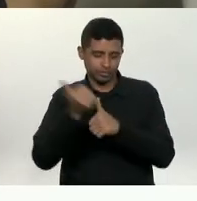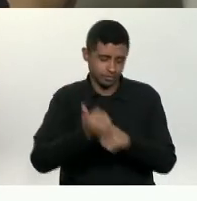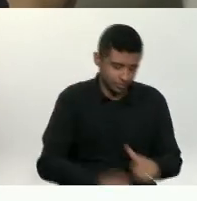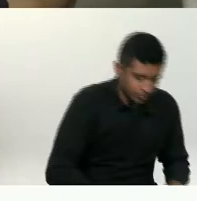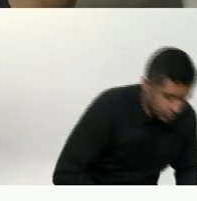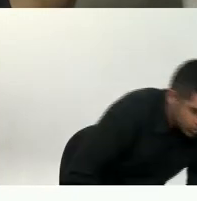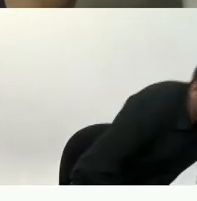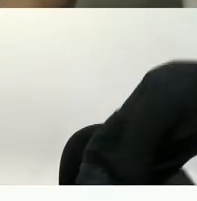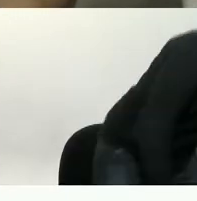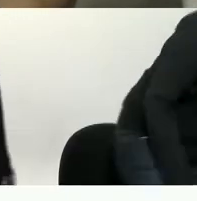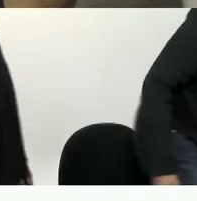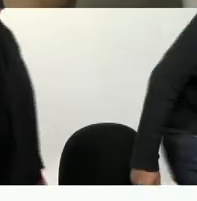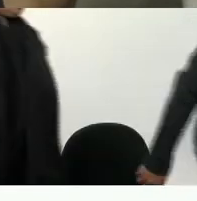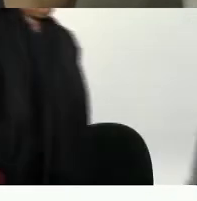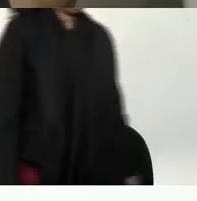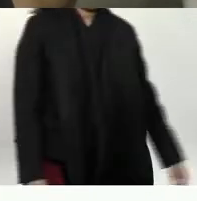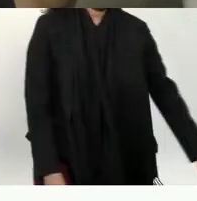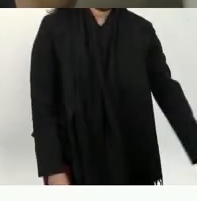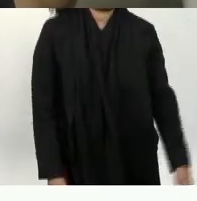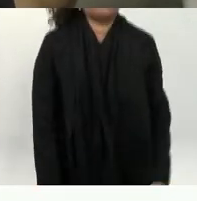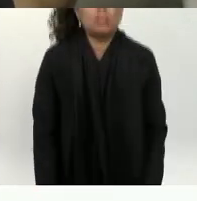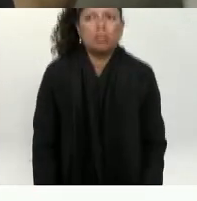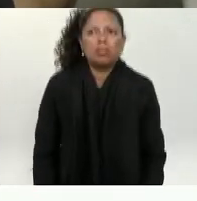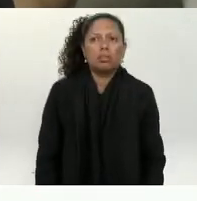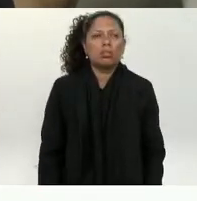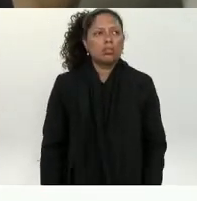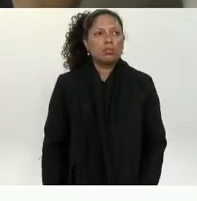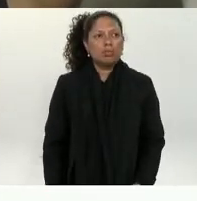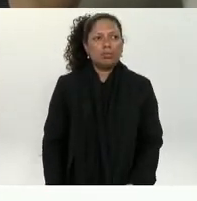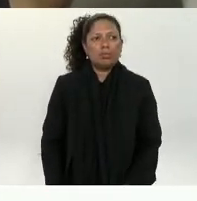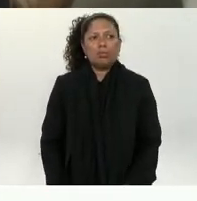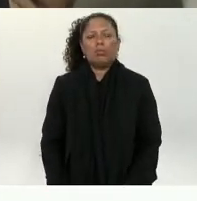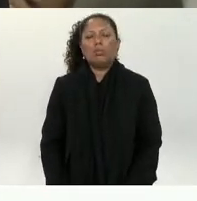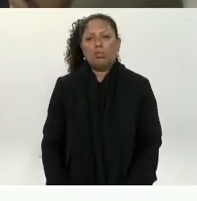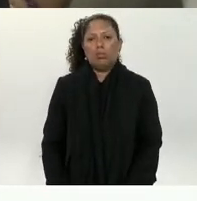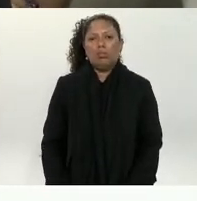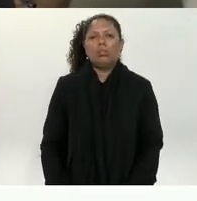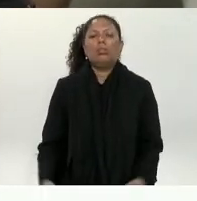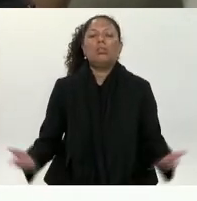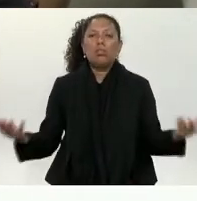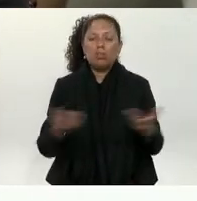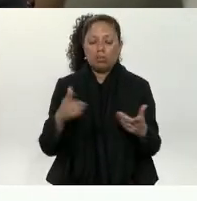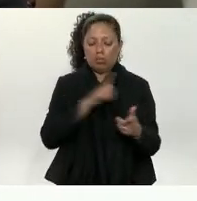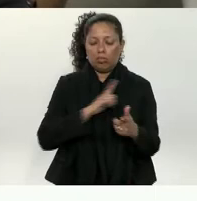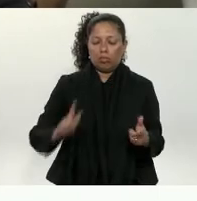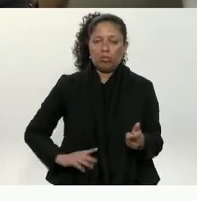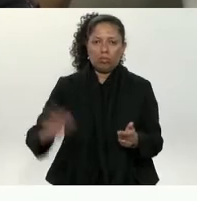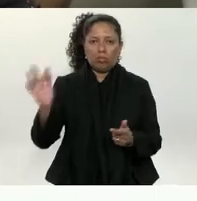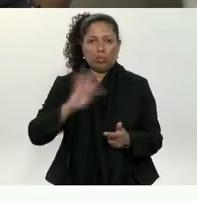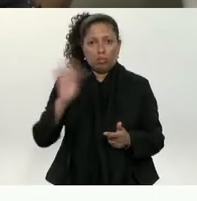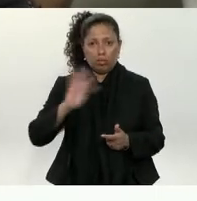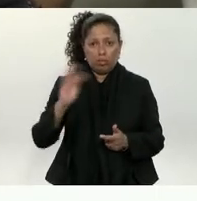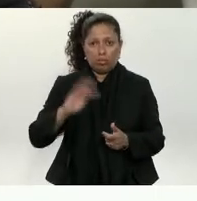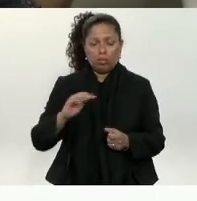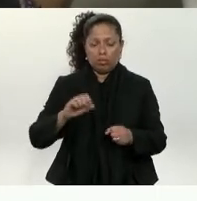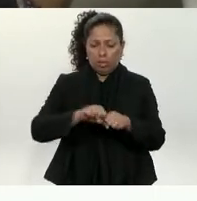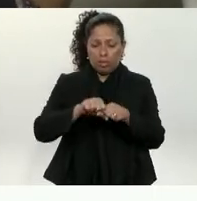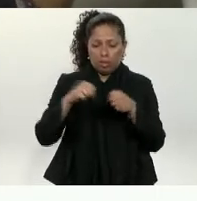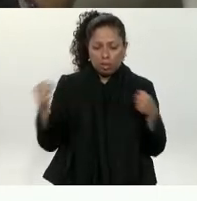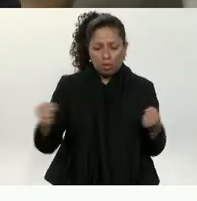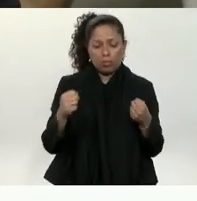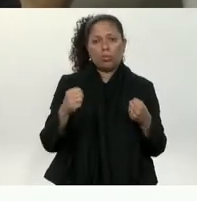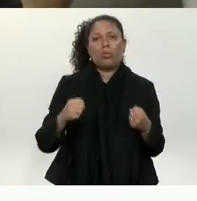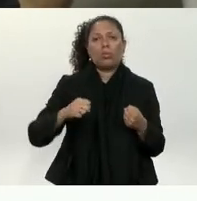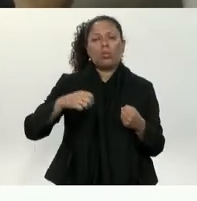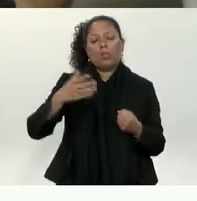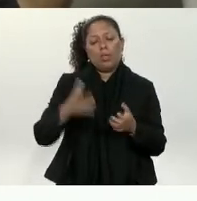de gás mais barata dos concorrentes da Petrobras, ela não poderia comprar. Né? Hoje, o governo federal já quebrou esse monopólio da comercialização e